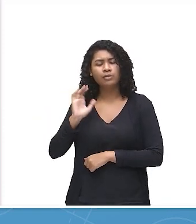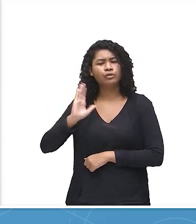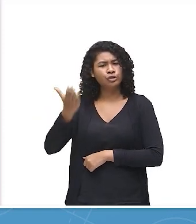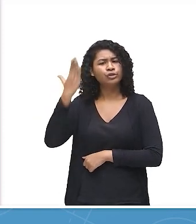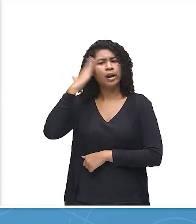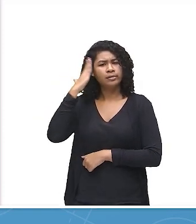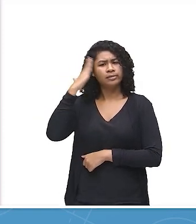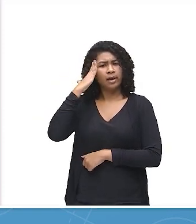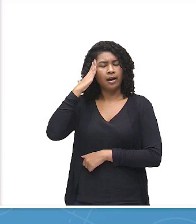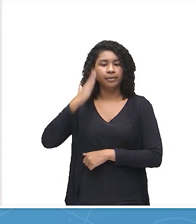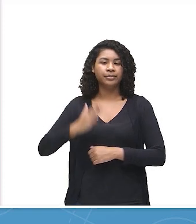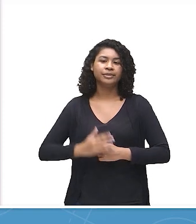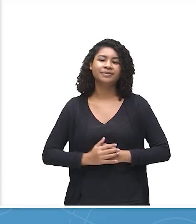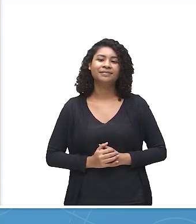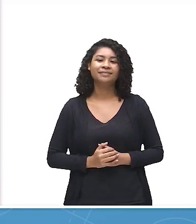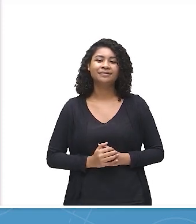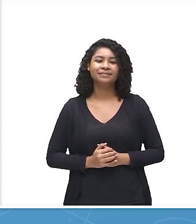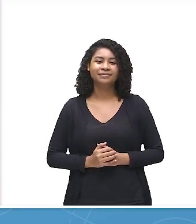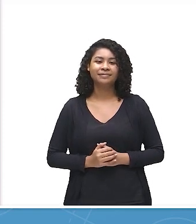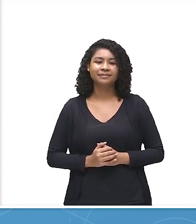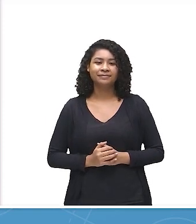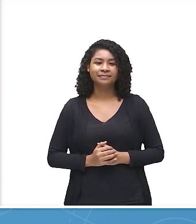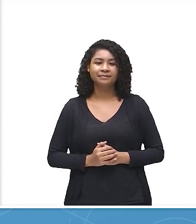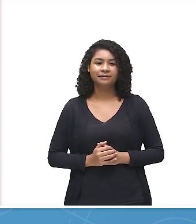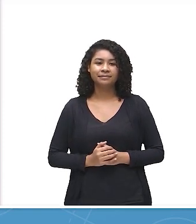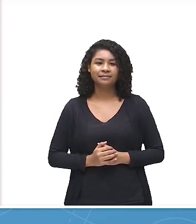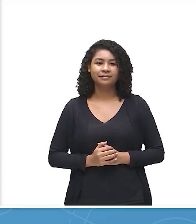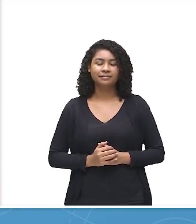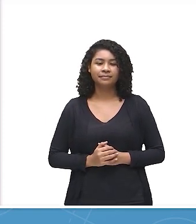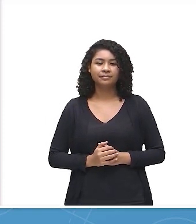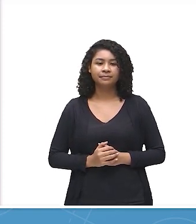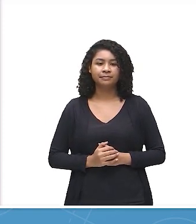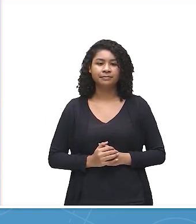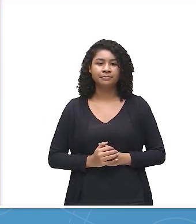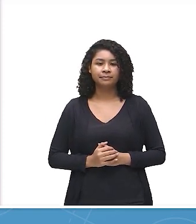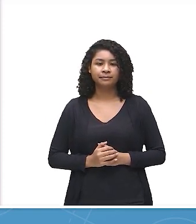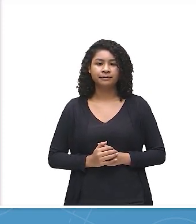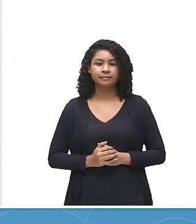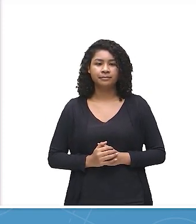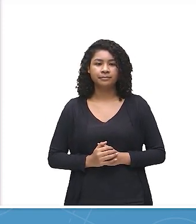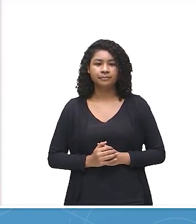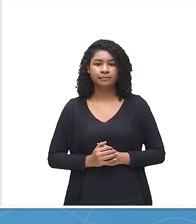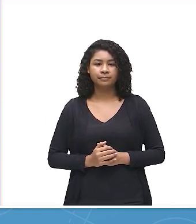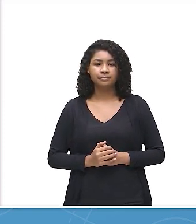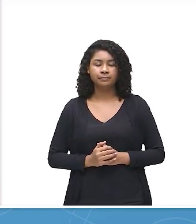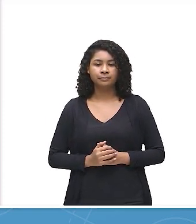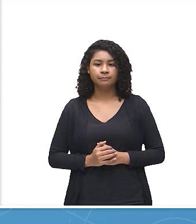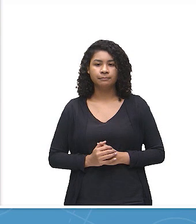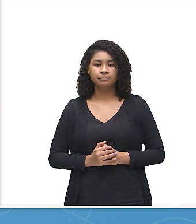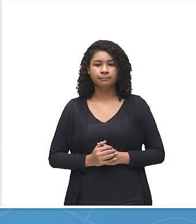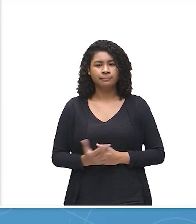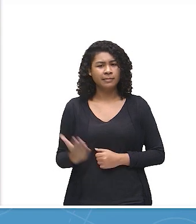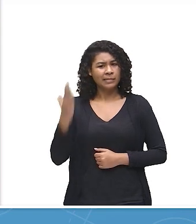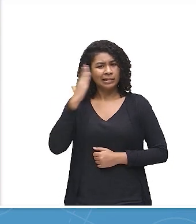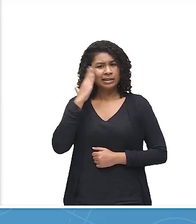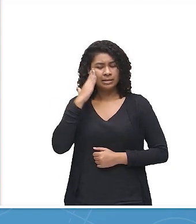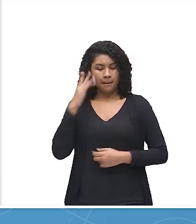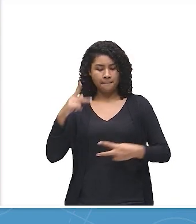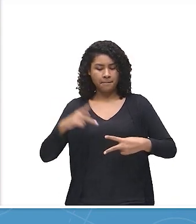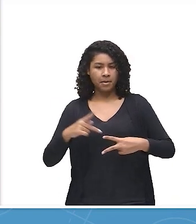já sabem que a preposition in significa dentro, né? On,